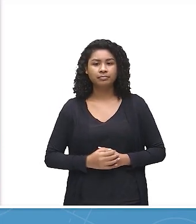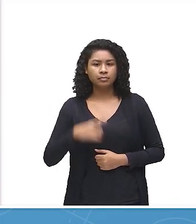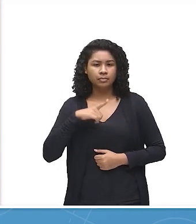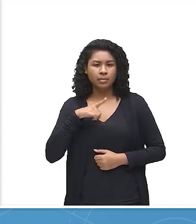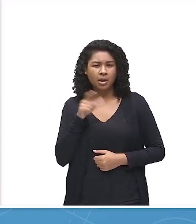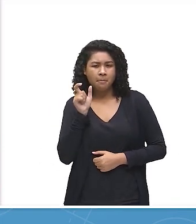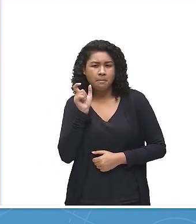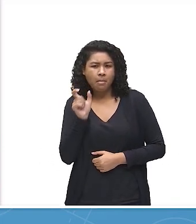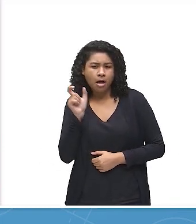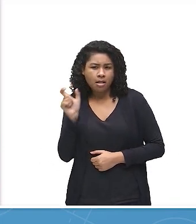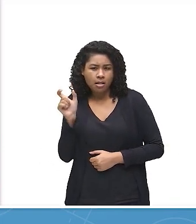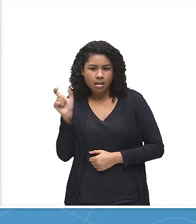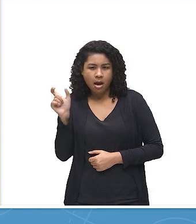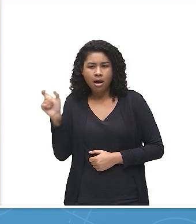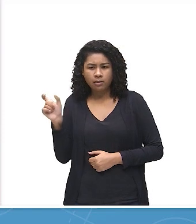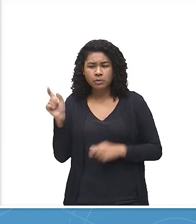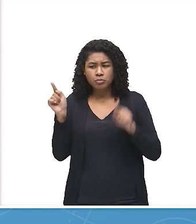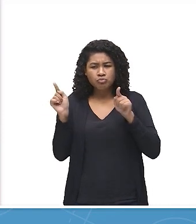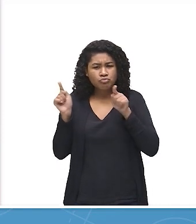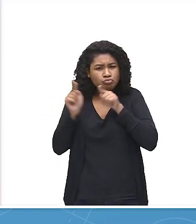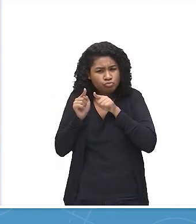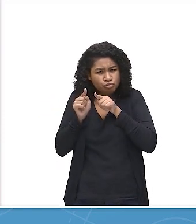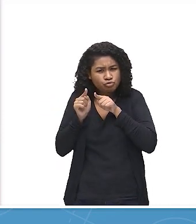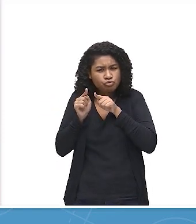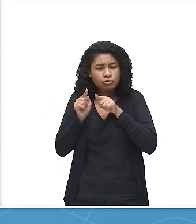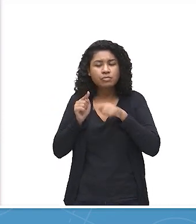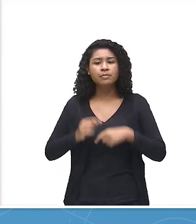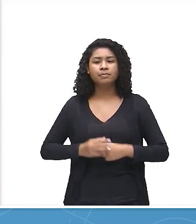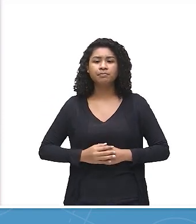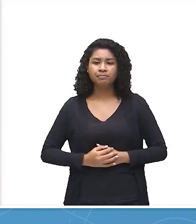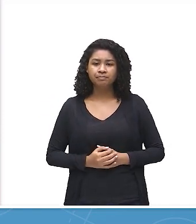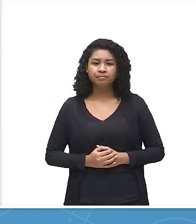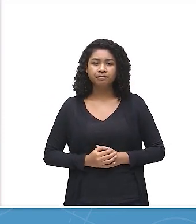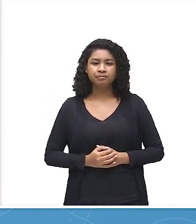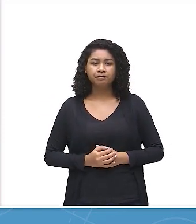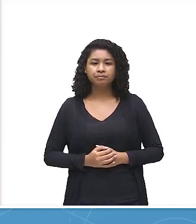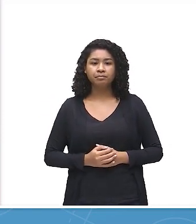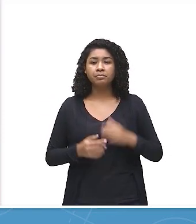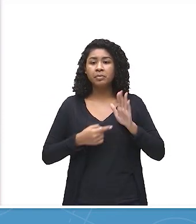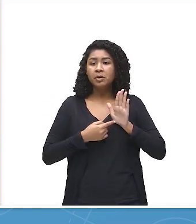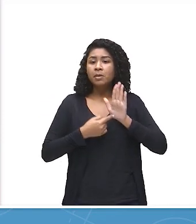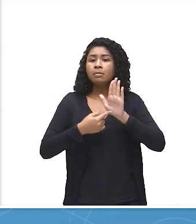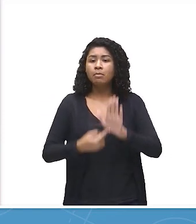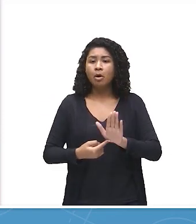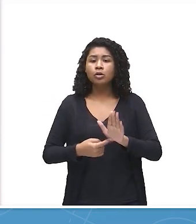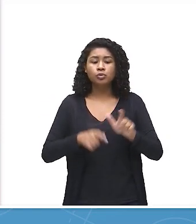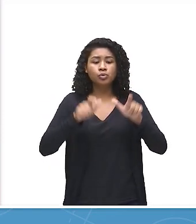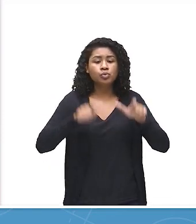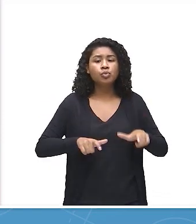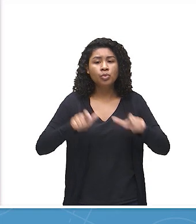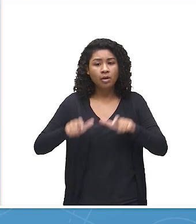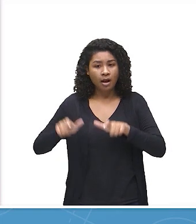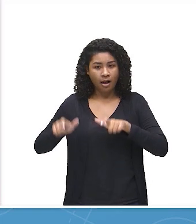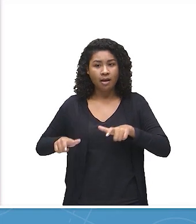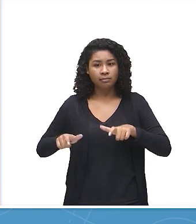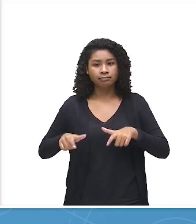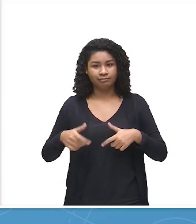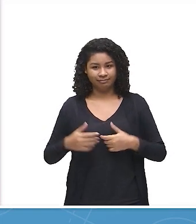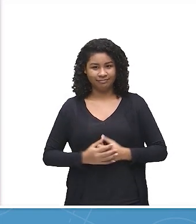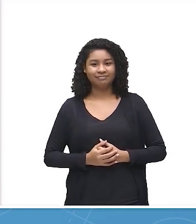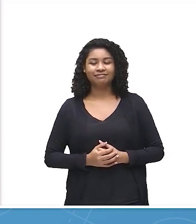Aqui a questão number 14. Vocês deveriam observar a imagem e escolher